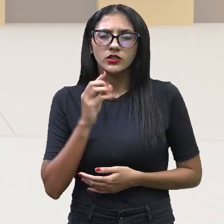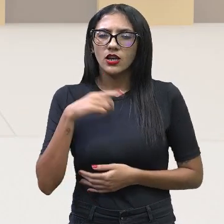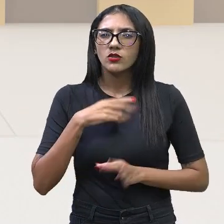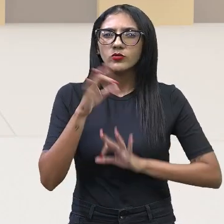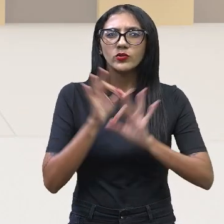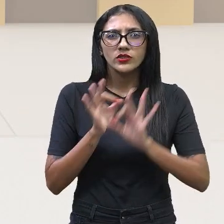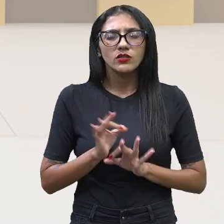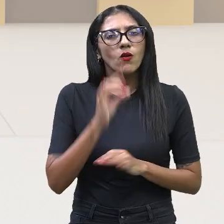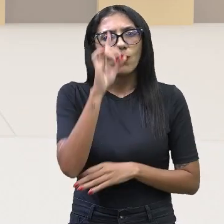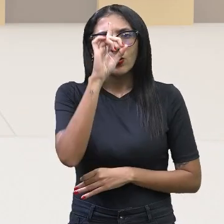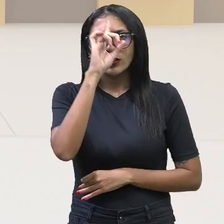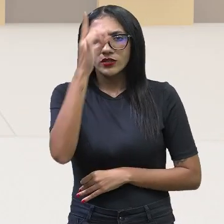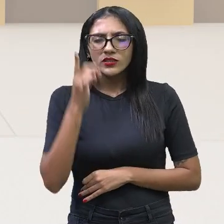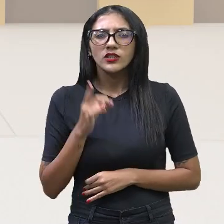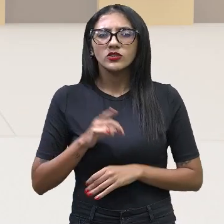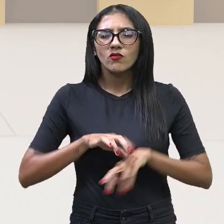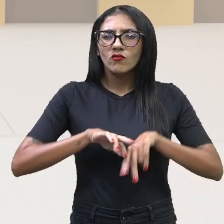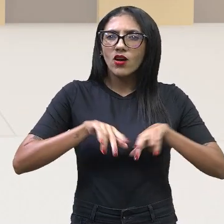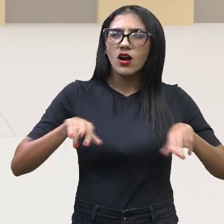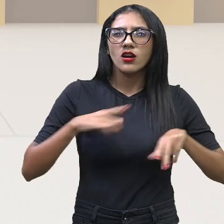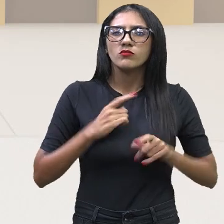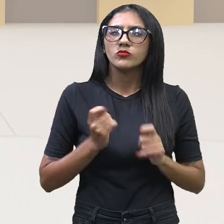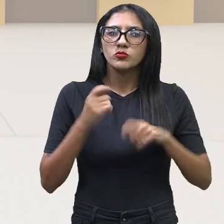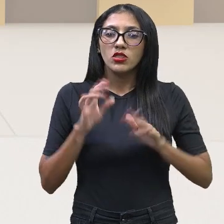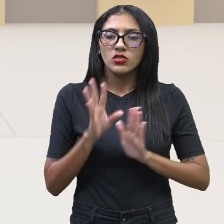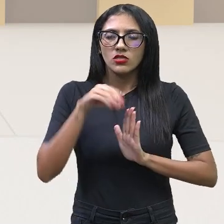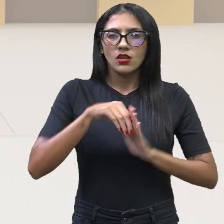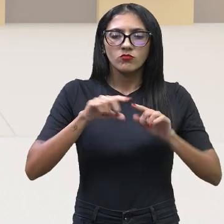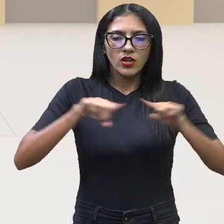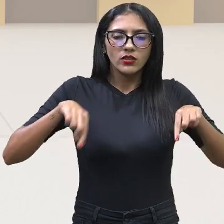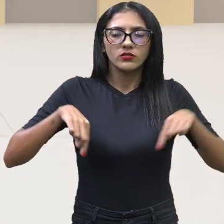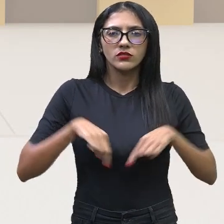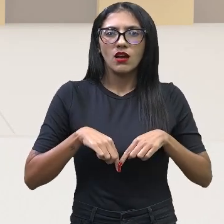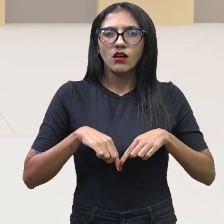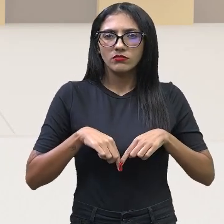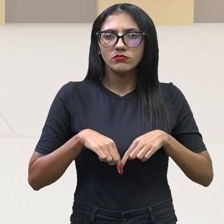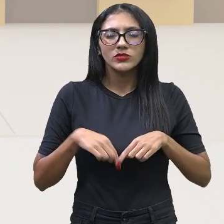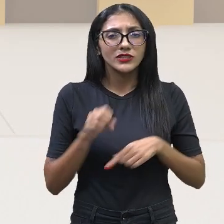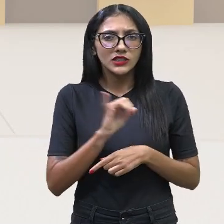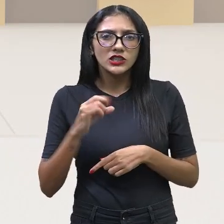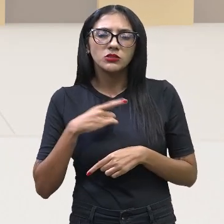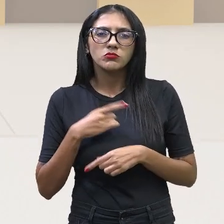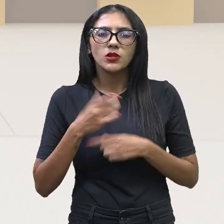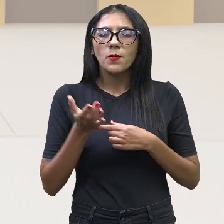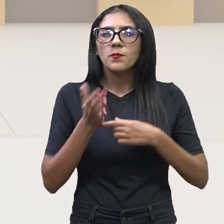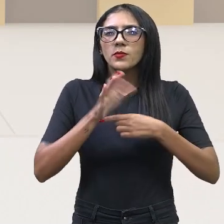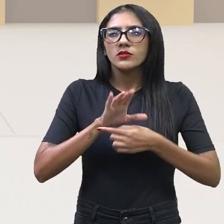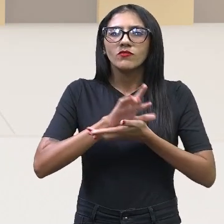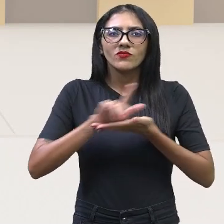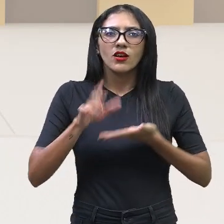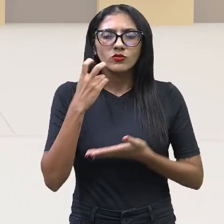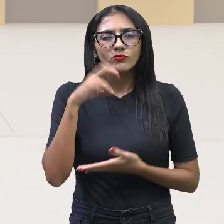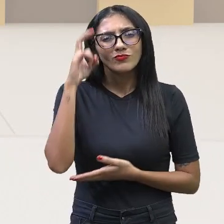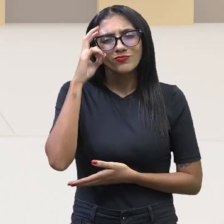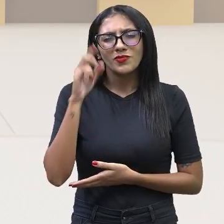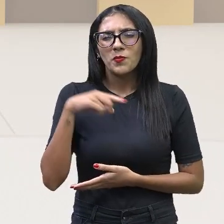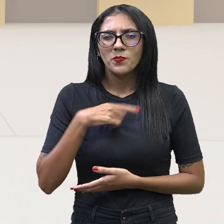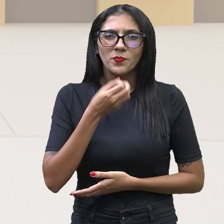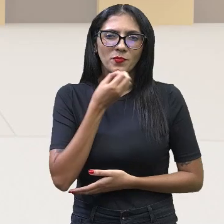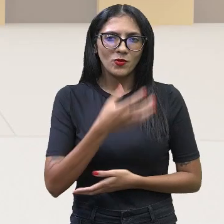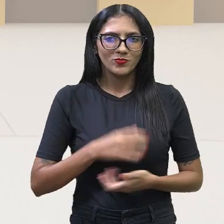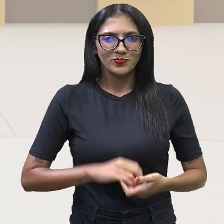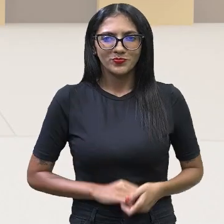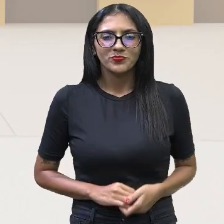adereços multissensoriais para a sua sala, quando for apresentar novas culturas. Isso é muito bom,